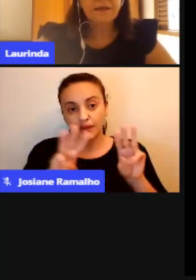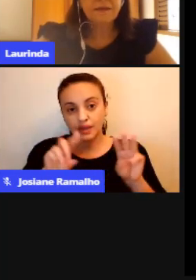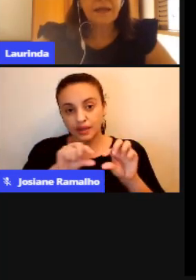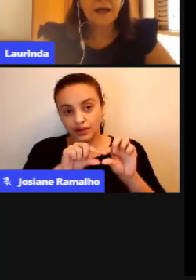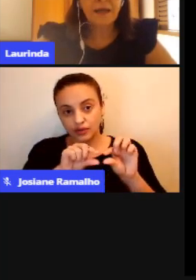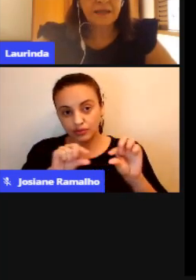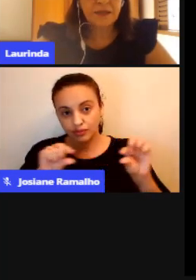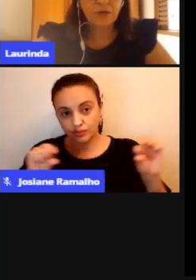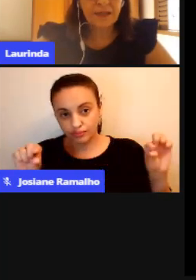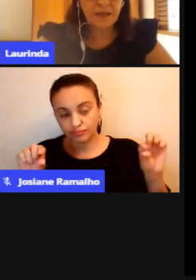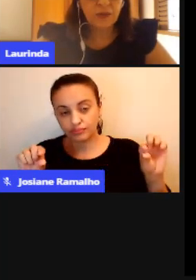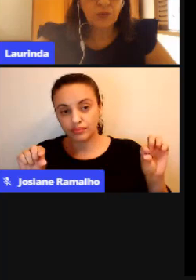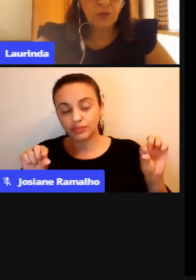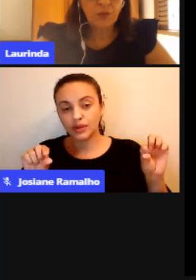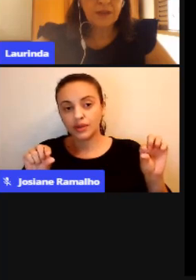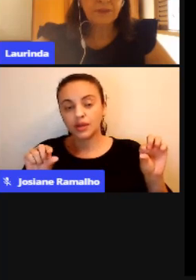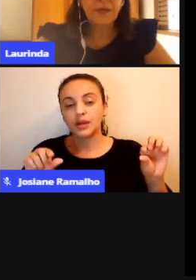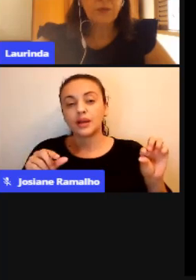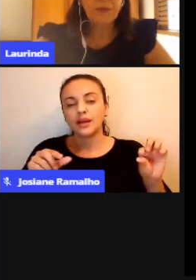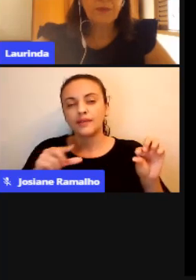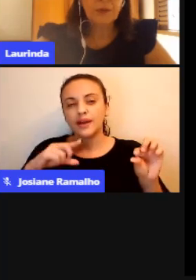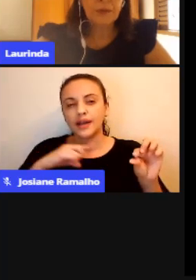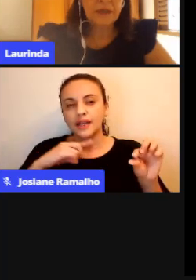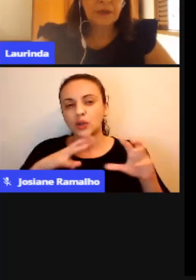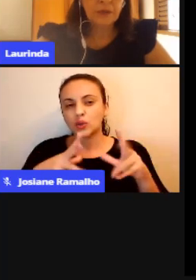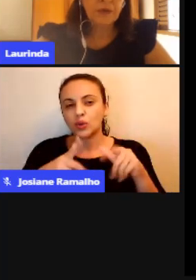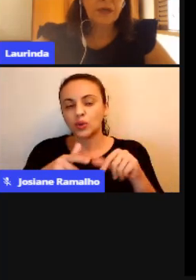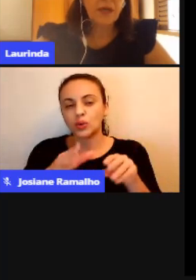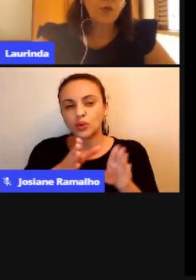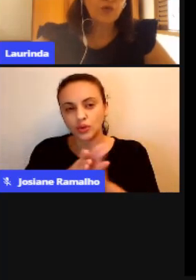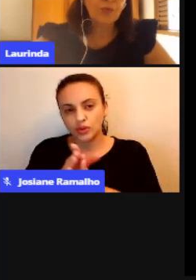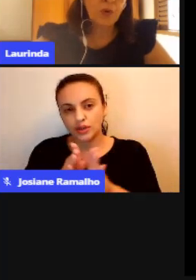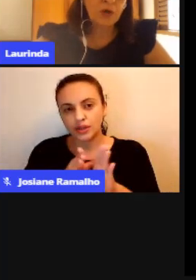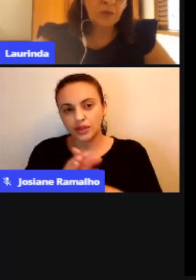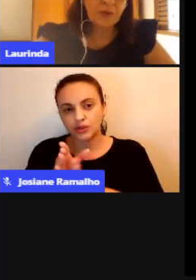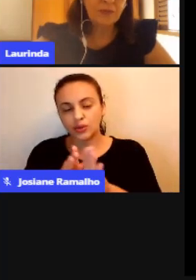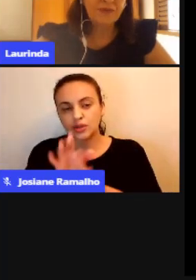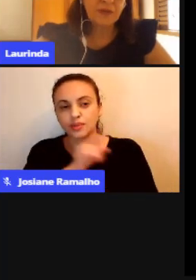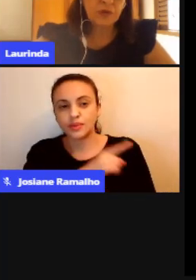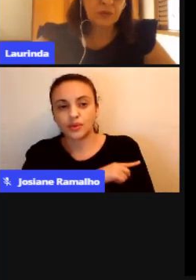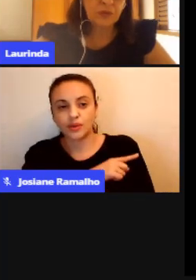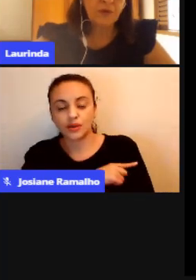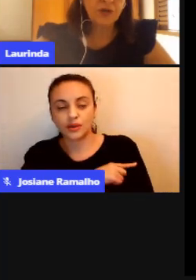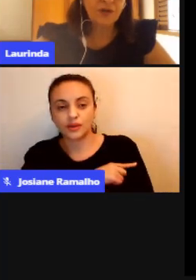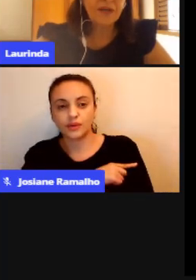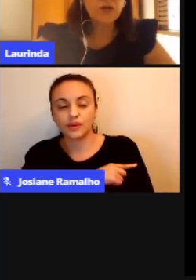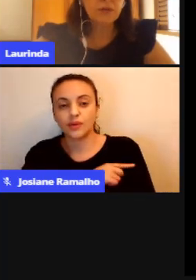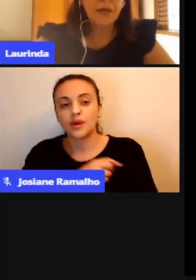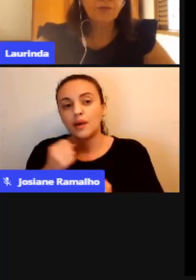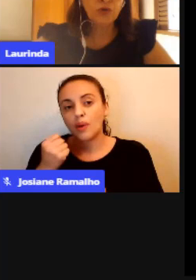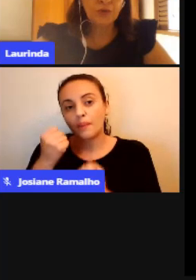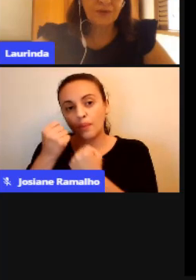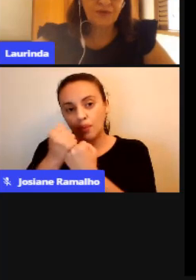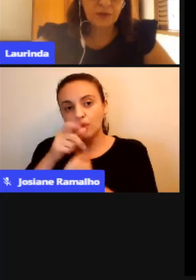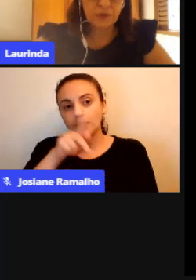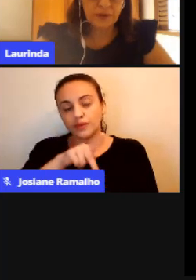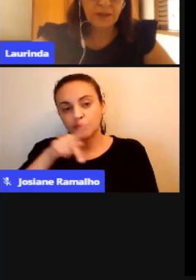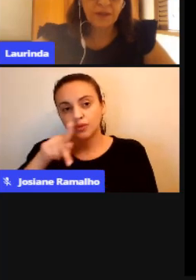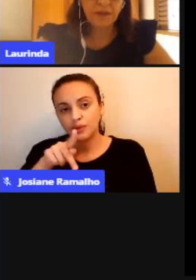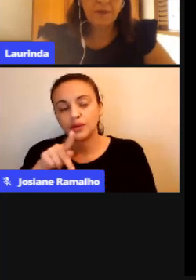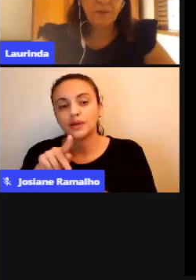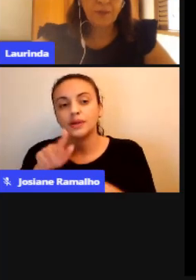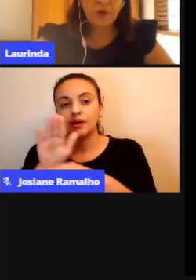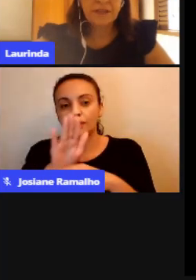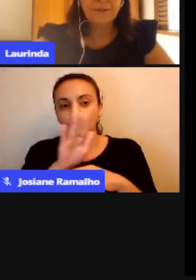lá está essas orientações para o primeiro ano, que é um suporte para o professor, eu acho que vai ajudar muito o